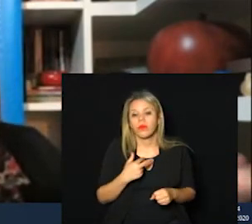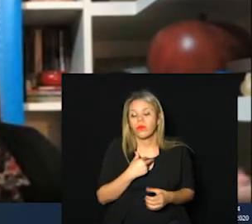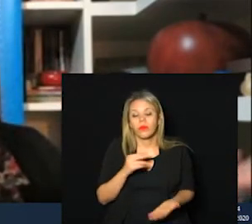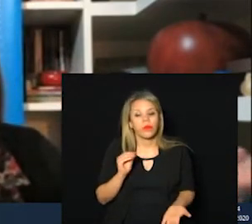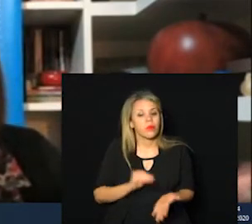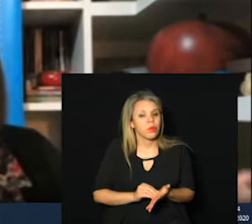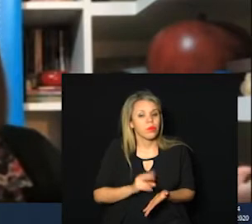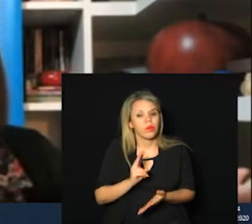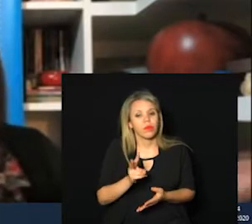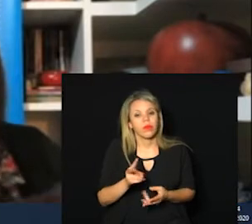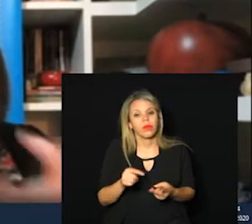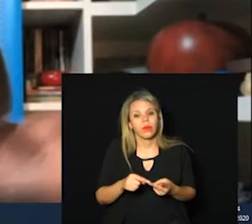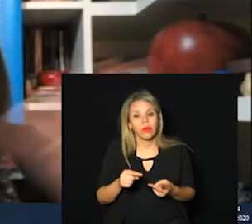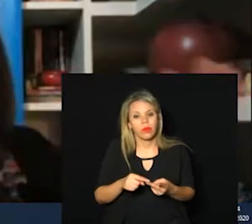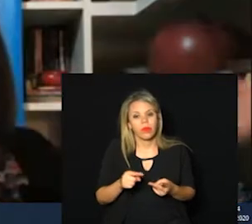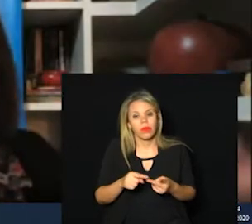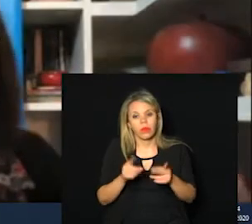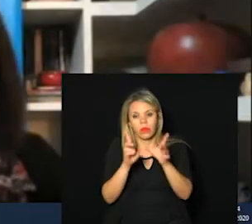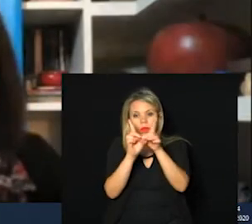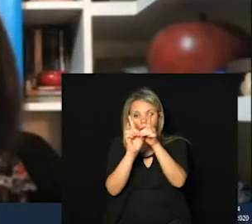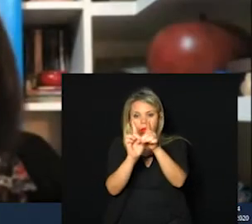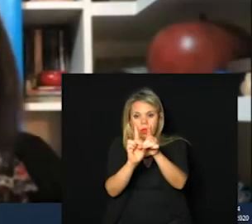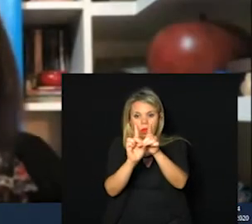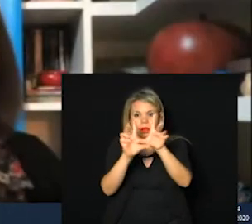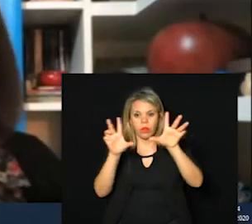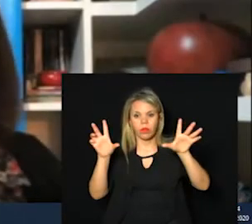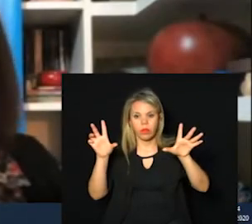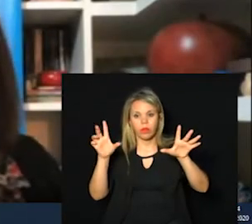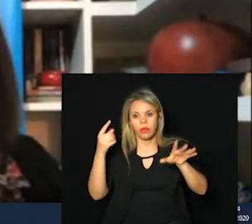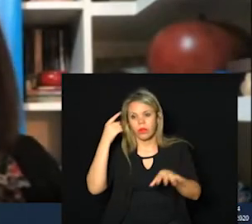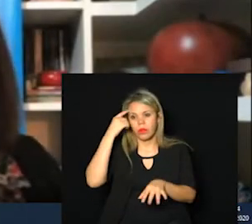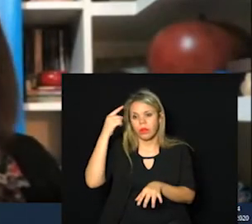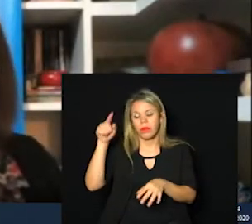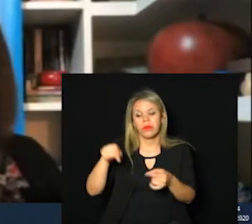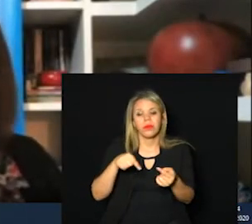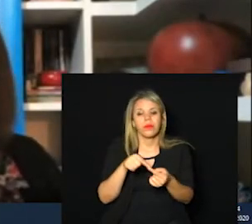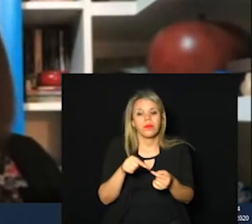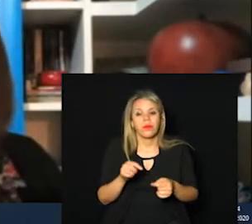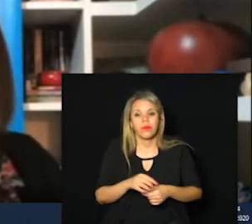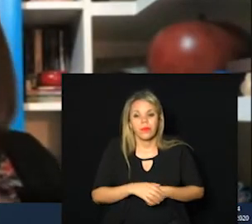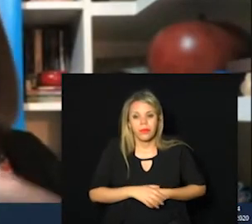sempre ela, a democracia. E a ideia da democracia